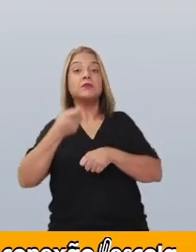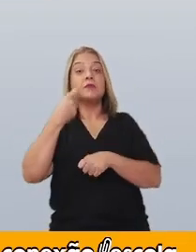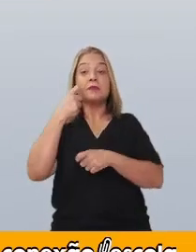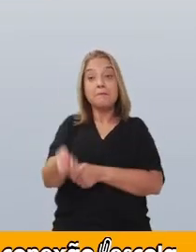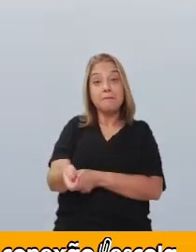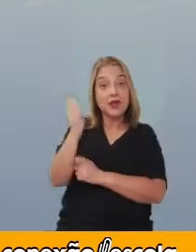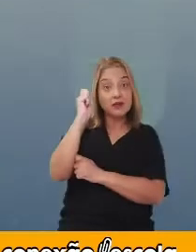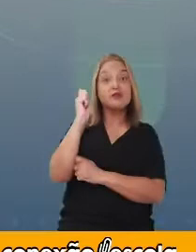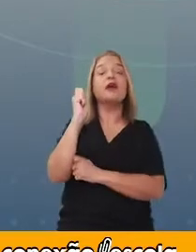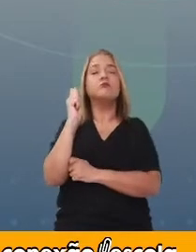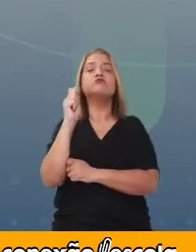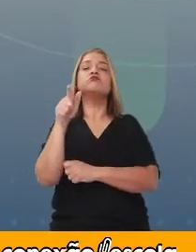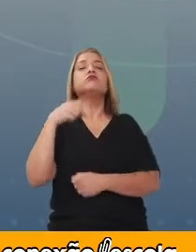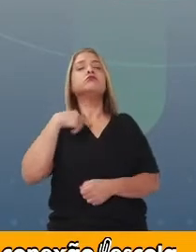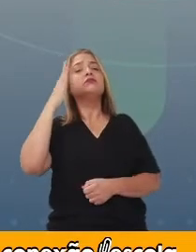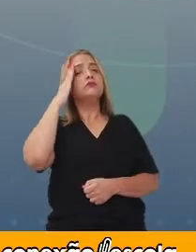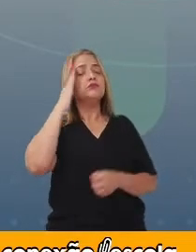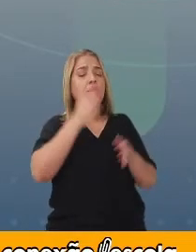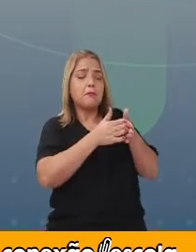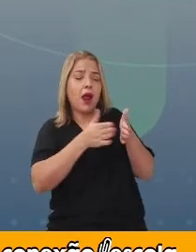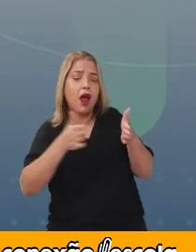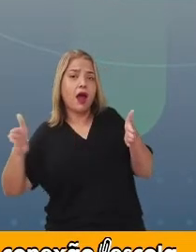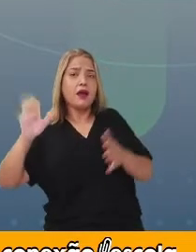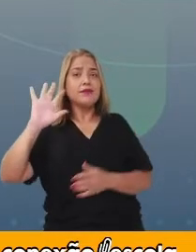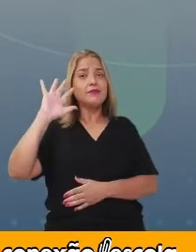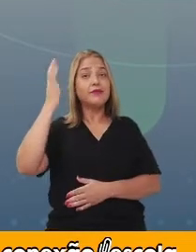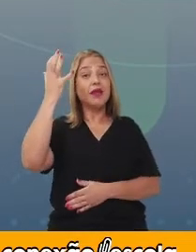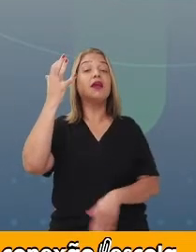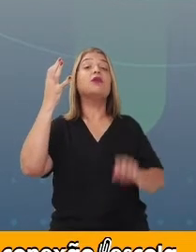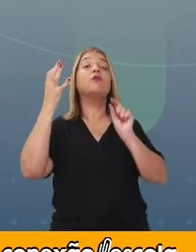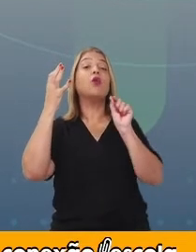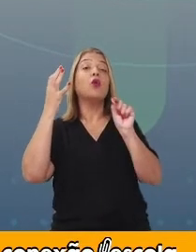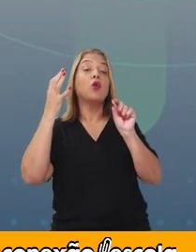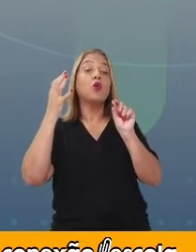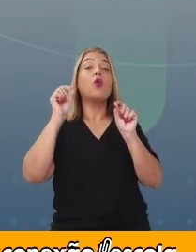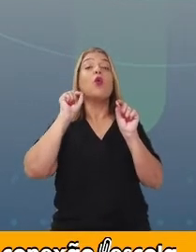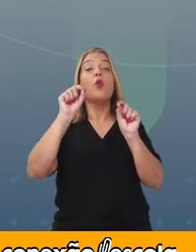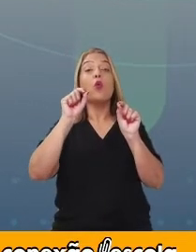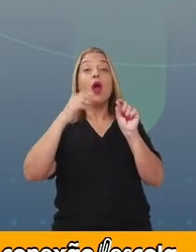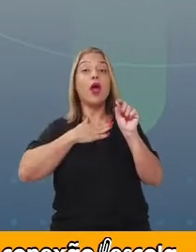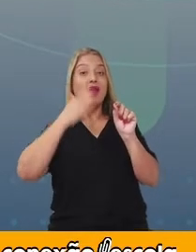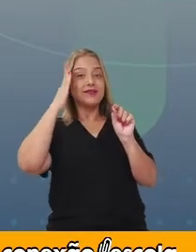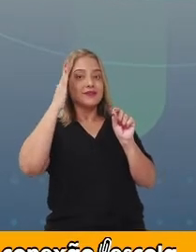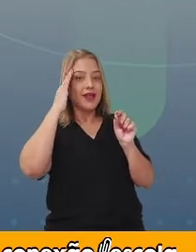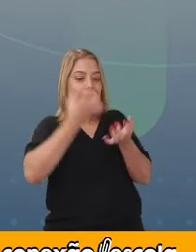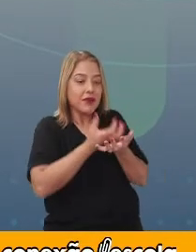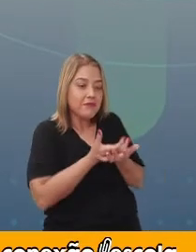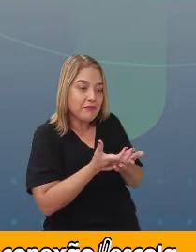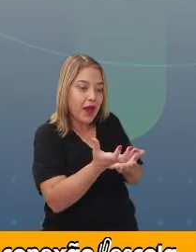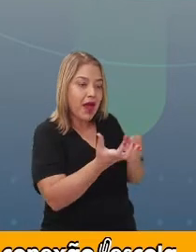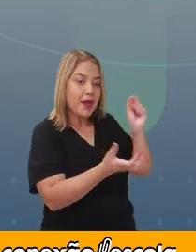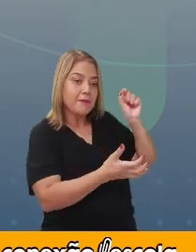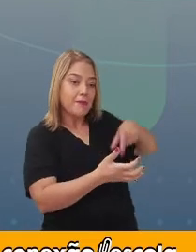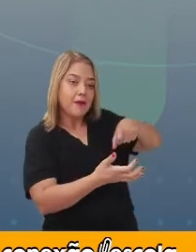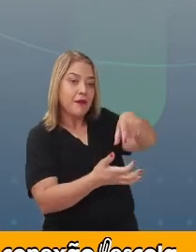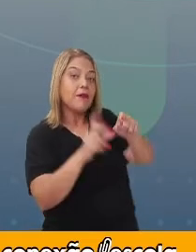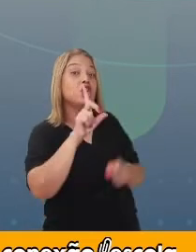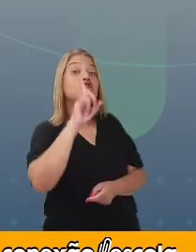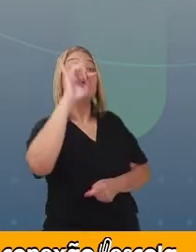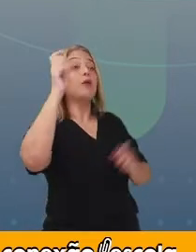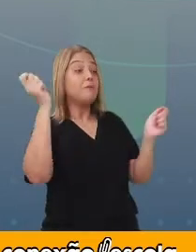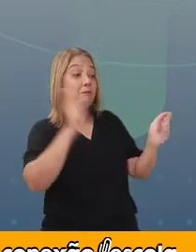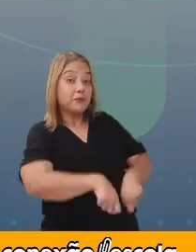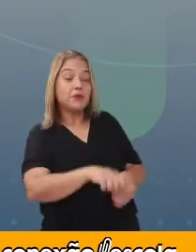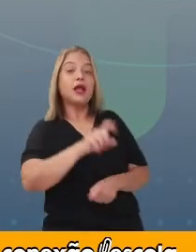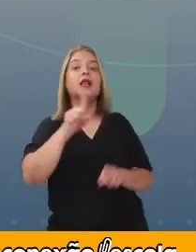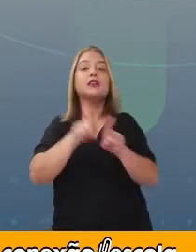ele começou a compreender o período de tempo entre o cultivo e a colheita. Então ele precisava saber